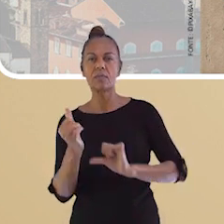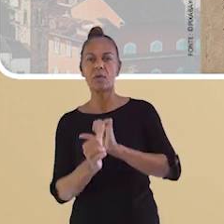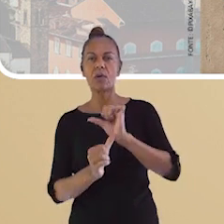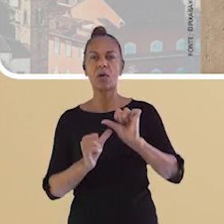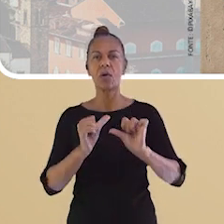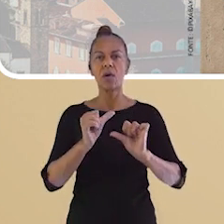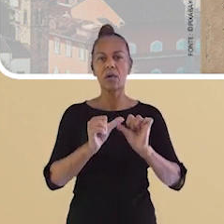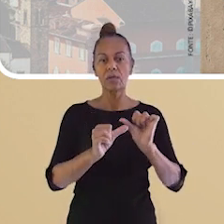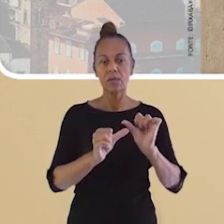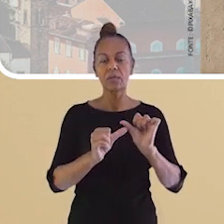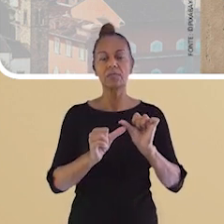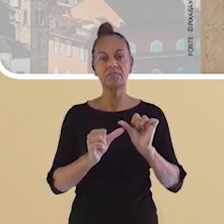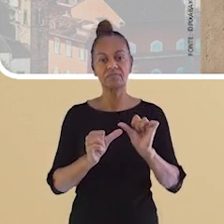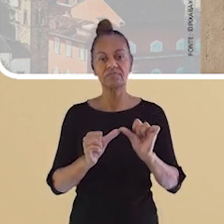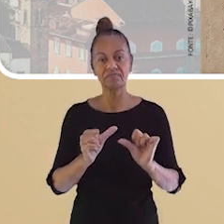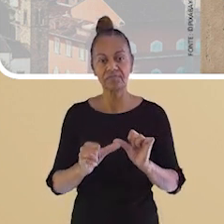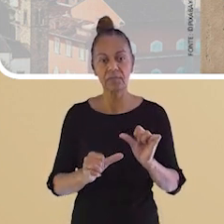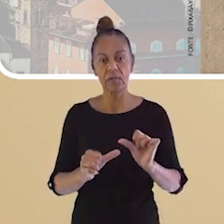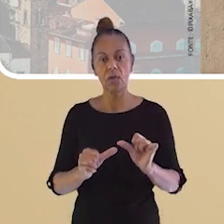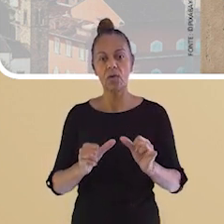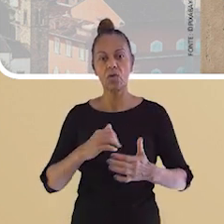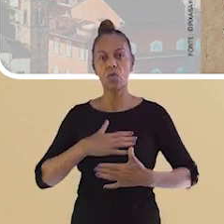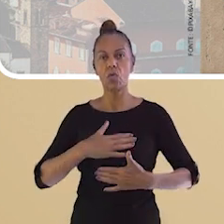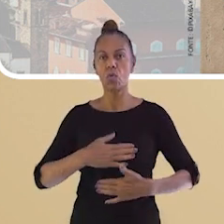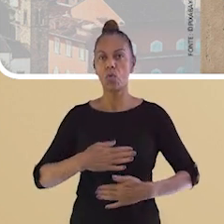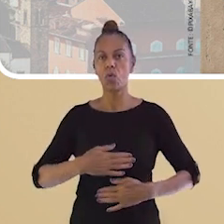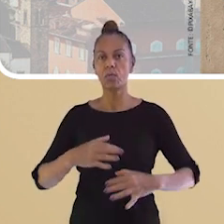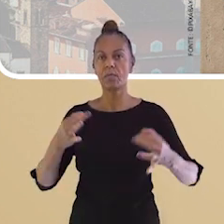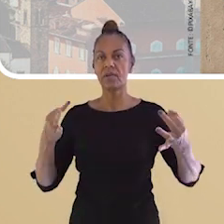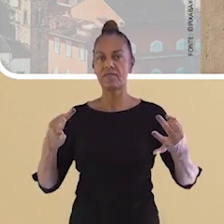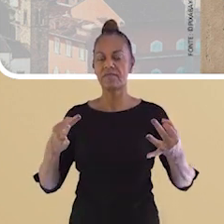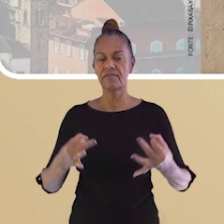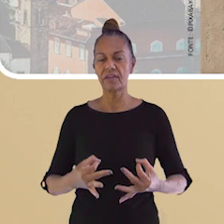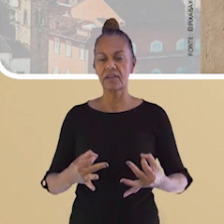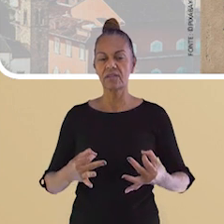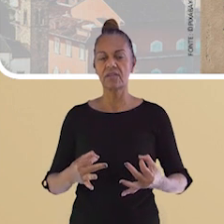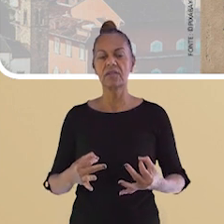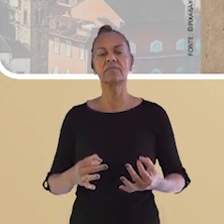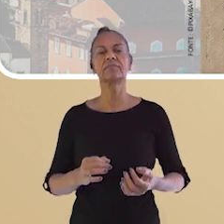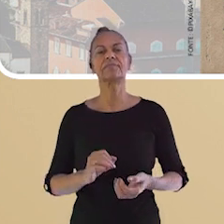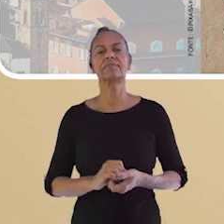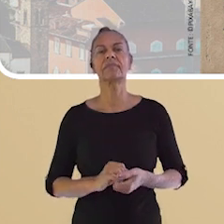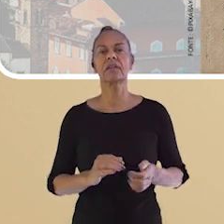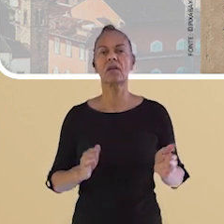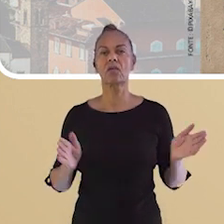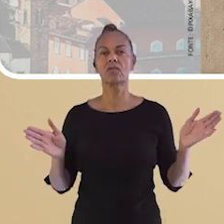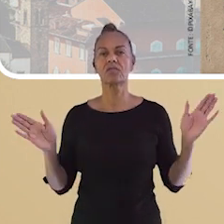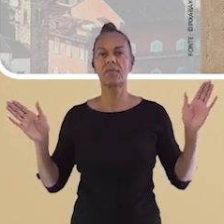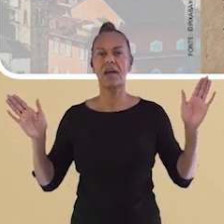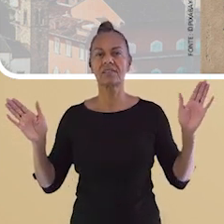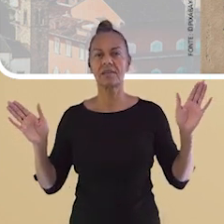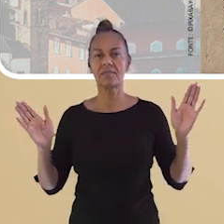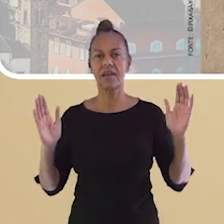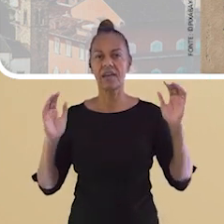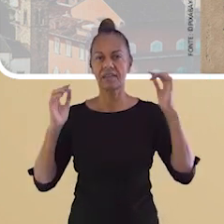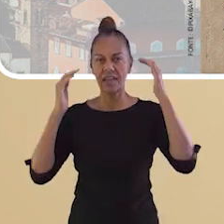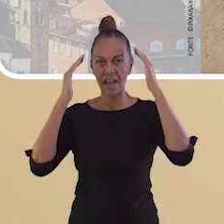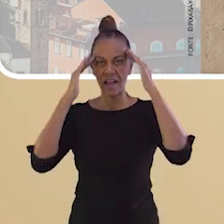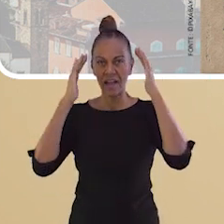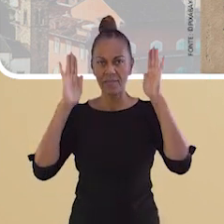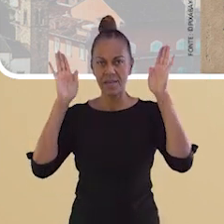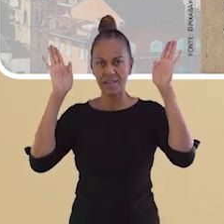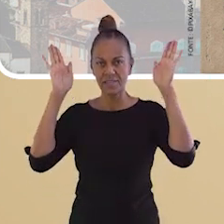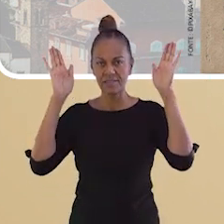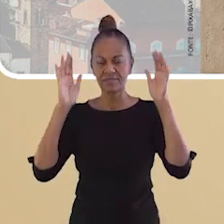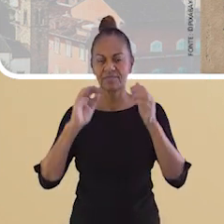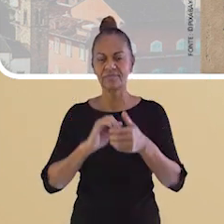e materializou o que se achava ser o corpo ideal. Nós temos imagens sobrepostas, uma com os braços abertos e